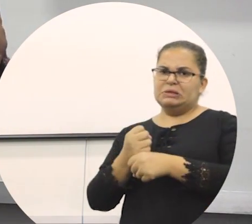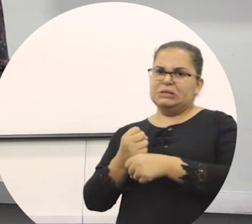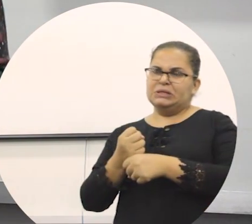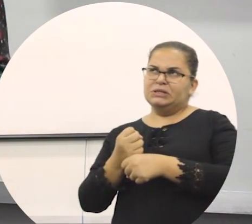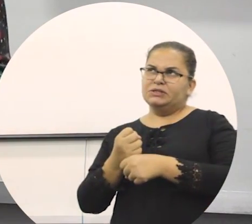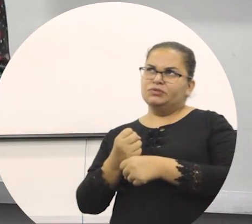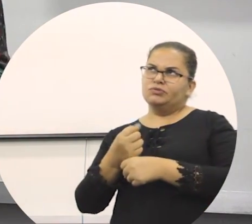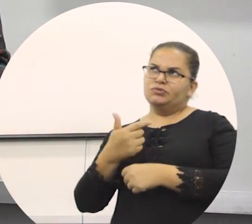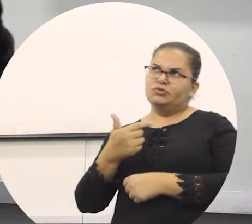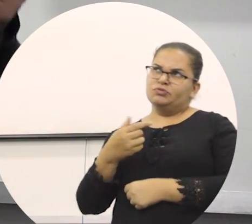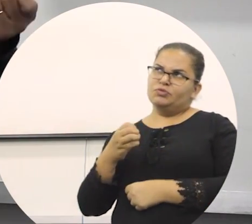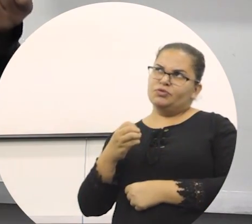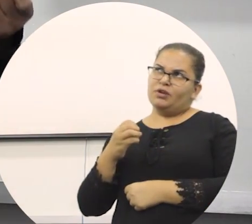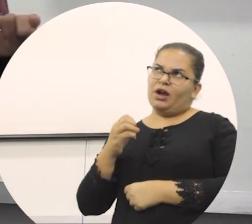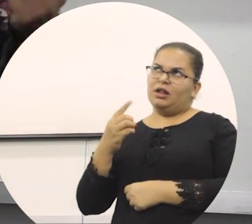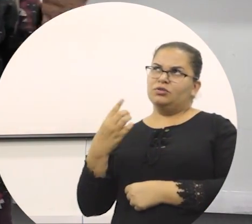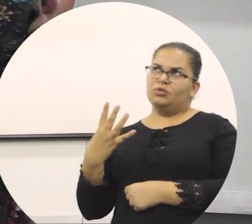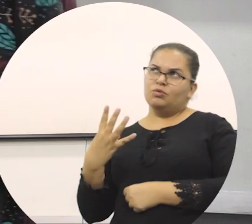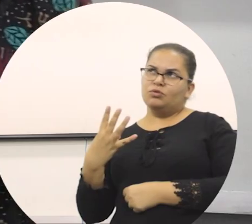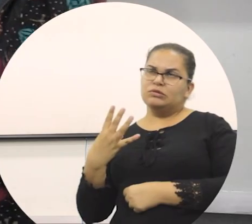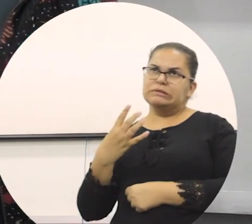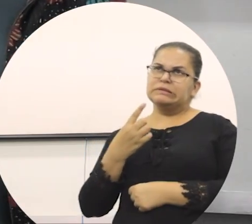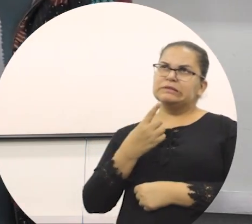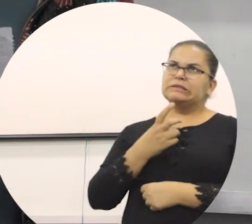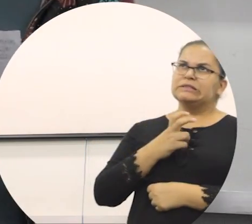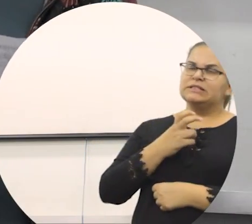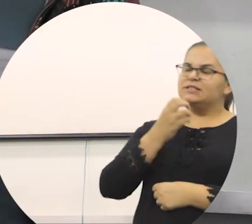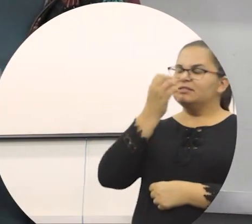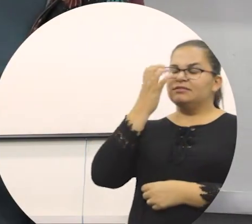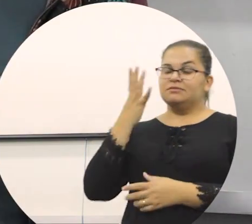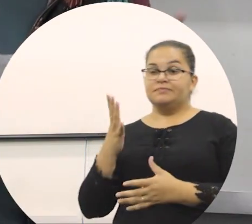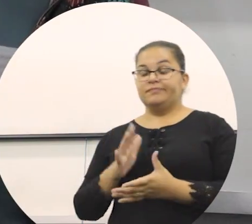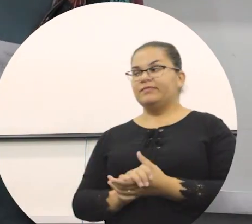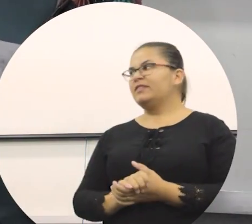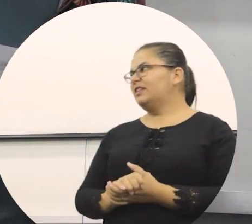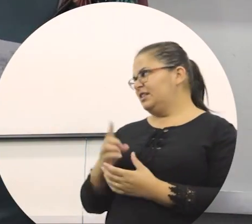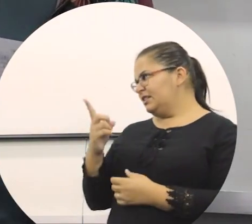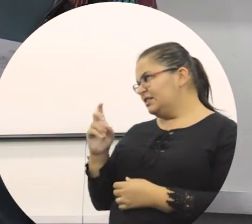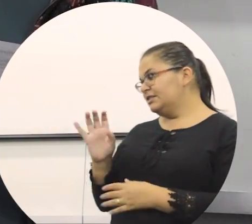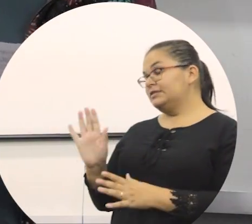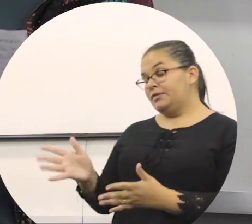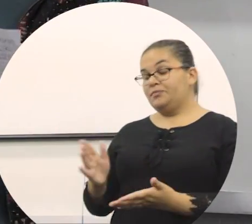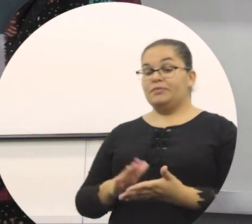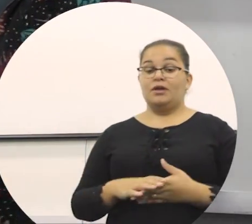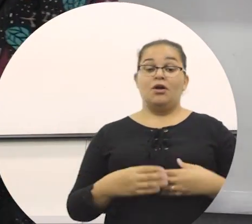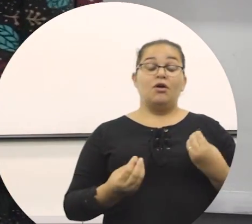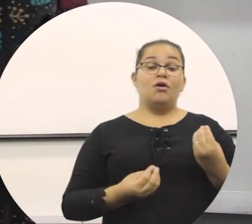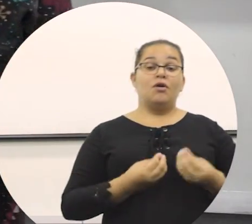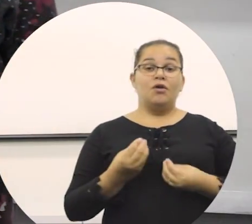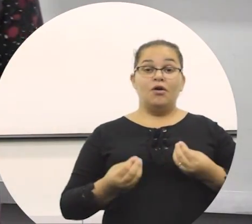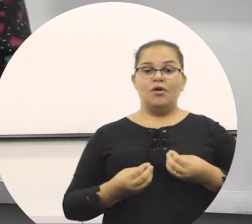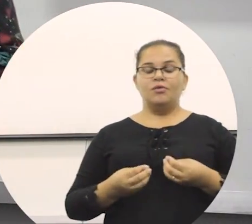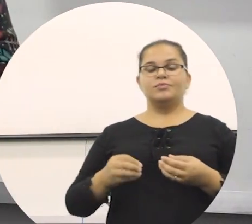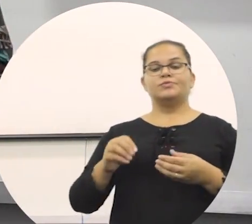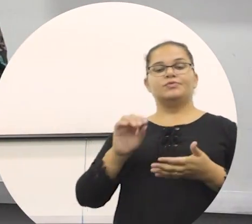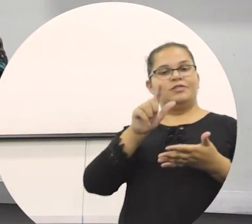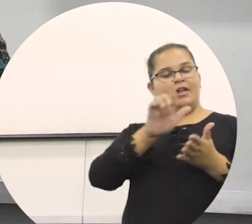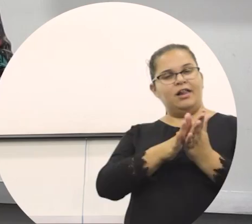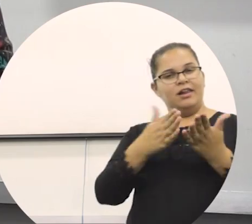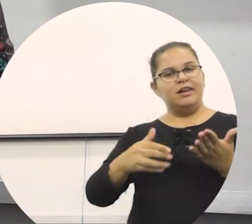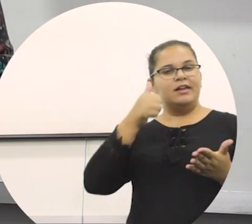nosso... 2015? Que a gente, o nosso PEA foi uma sondagem do nível de Libras dele, a gente usou o livro da Ronice,